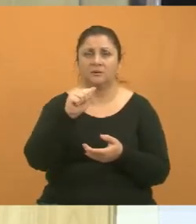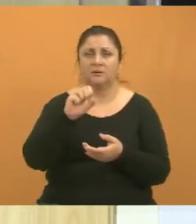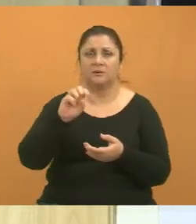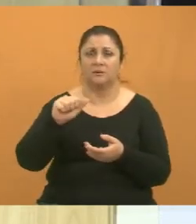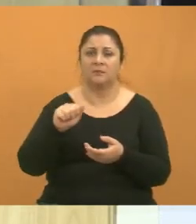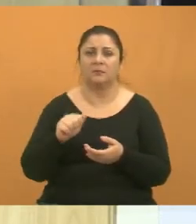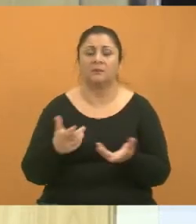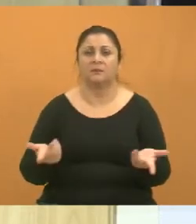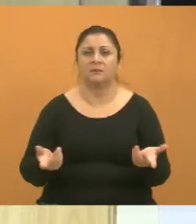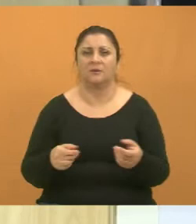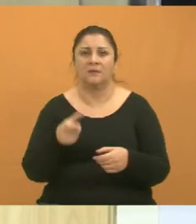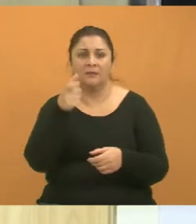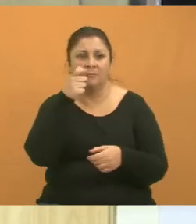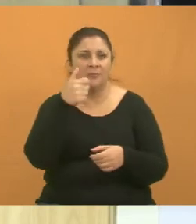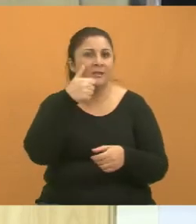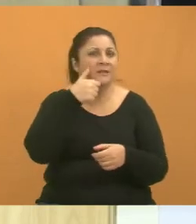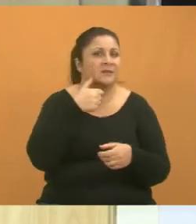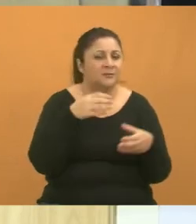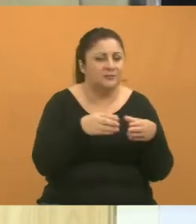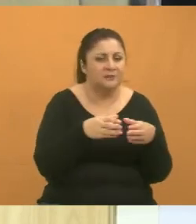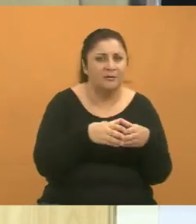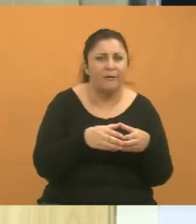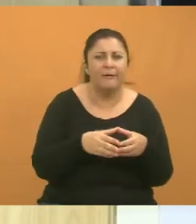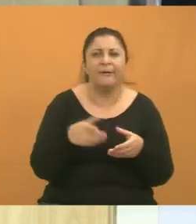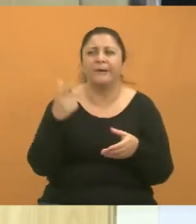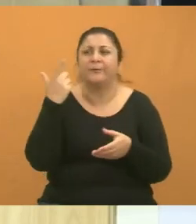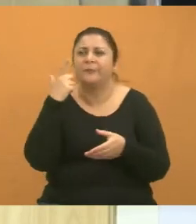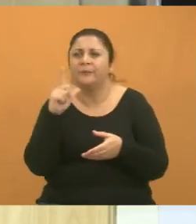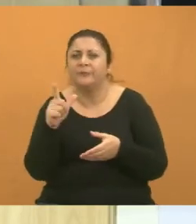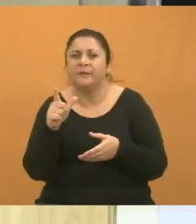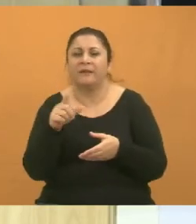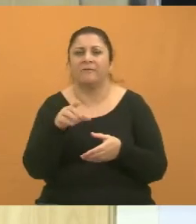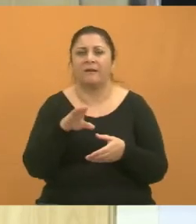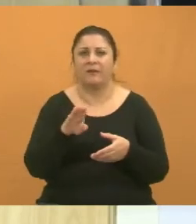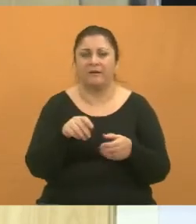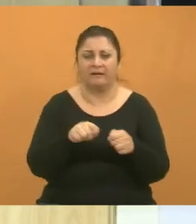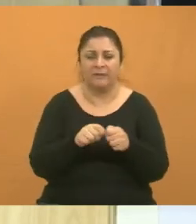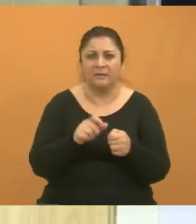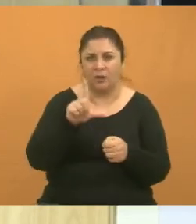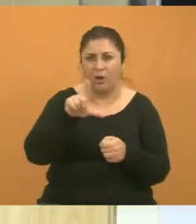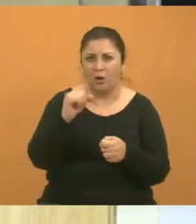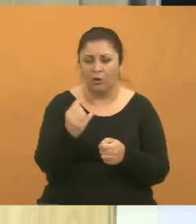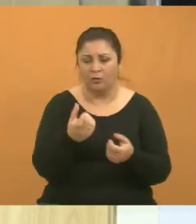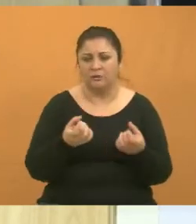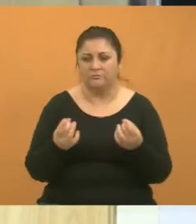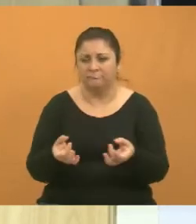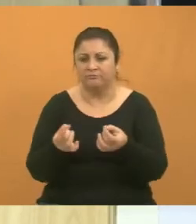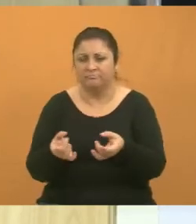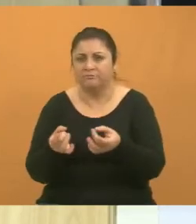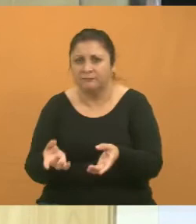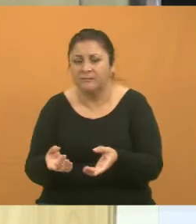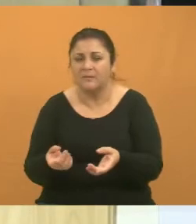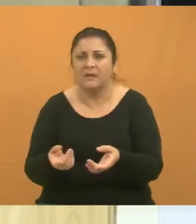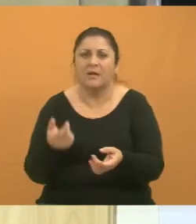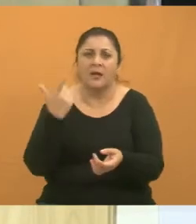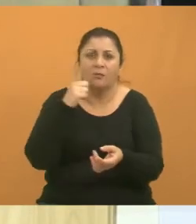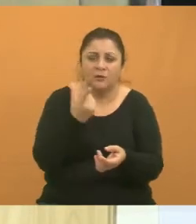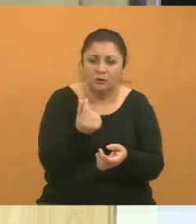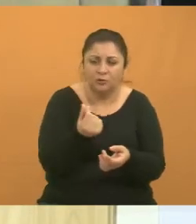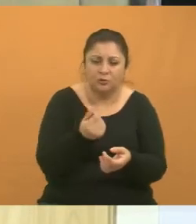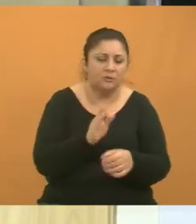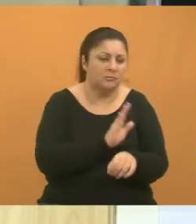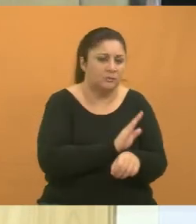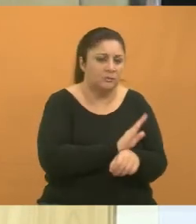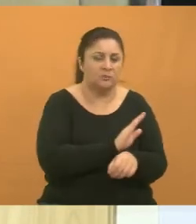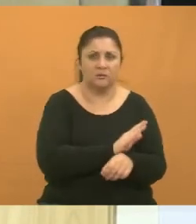daquele grupo daquelas senhoras que têm o bazar, que arrecadam, já trocaram as cadeiras na Santa Casa, já fizeram, colaboraram com